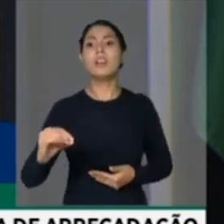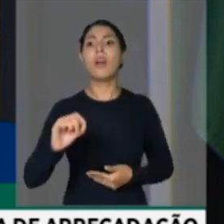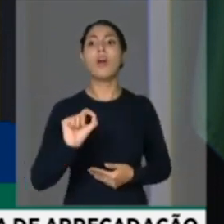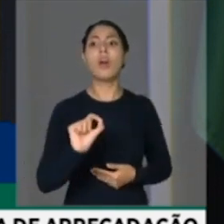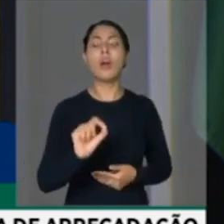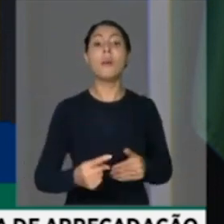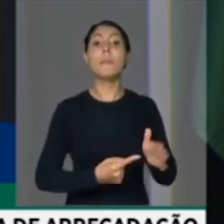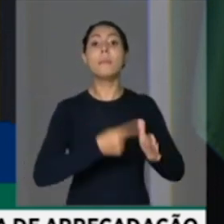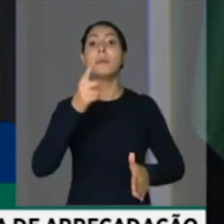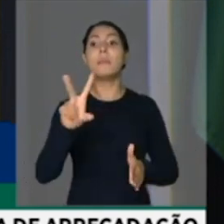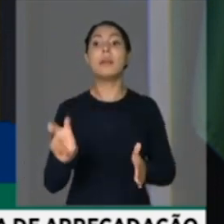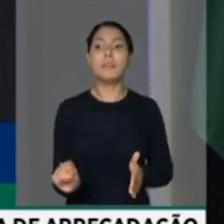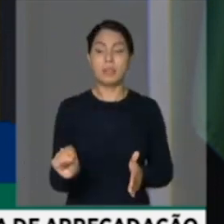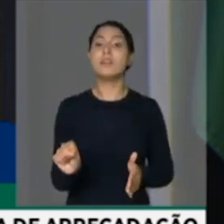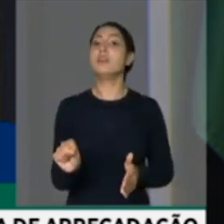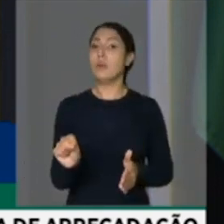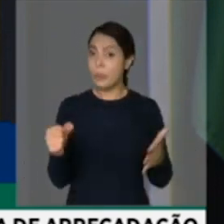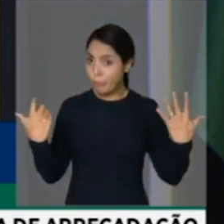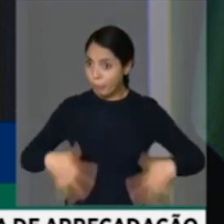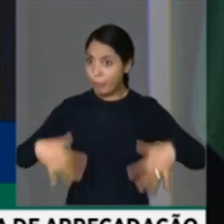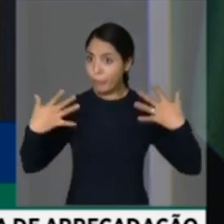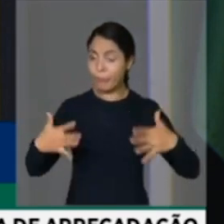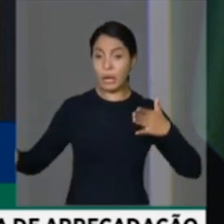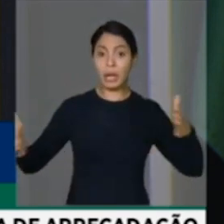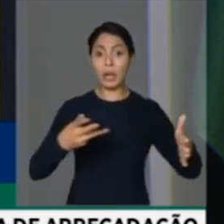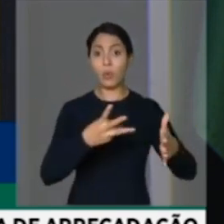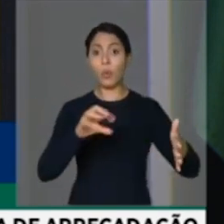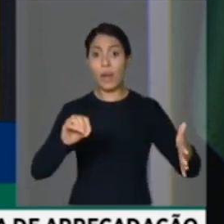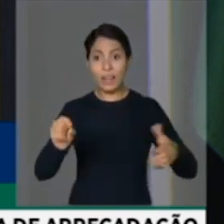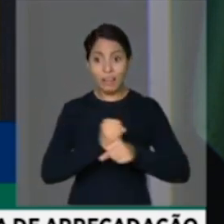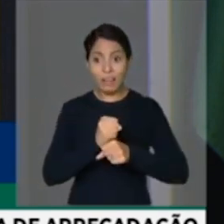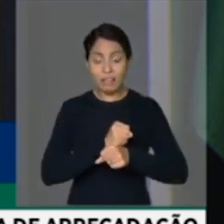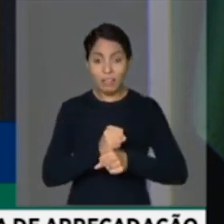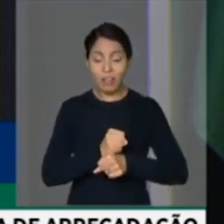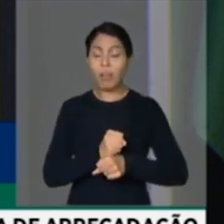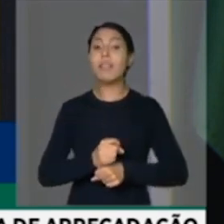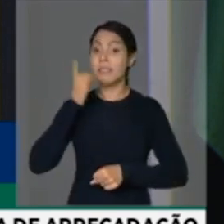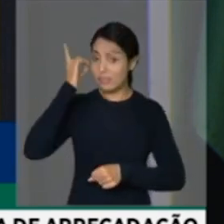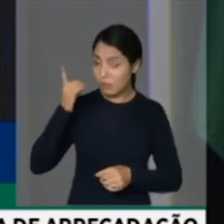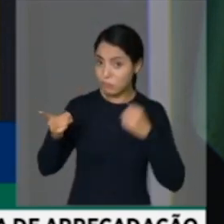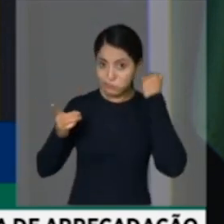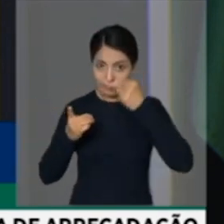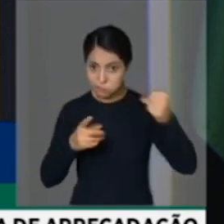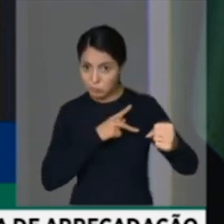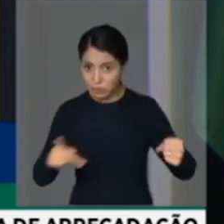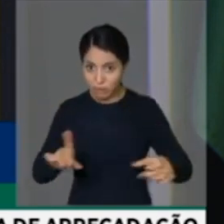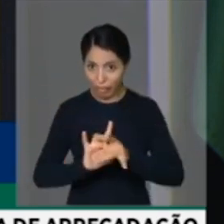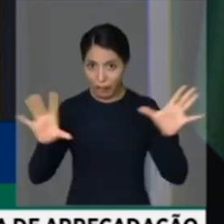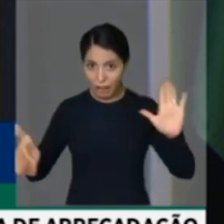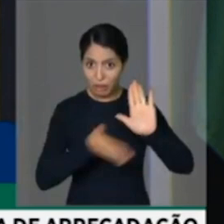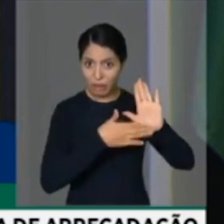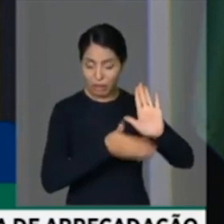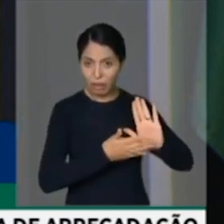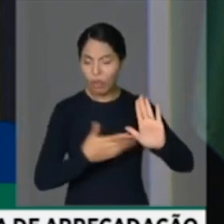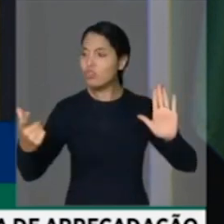Orçamentárias, que pela primeira vez em mais de 40 anos estabelece que os deputados, senadores e o presidente da República podem apresentar projetos